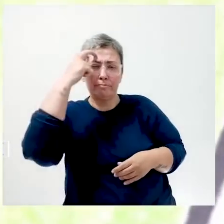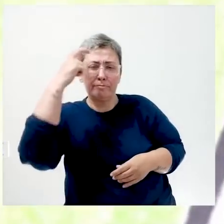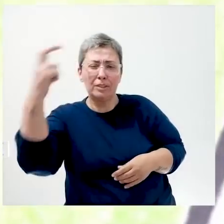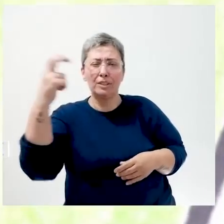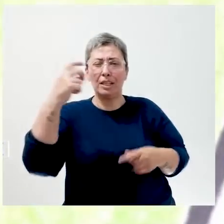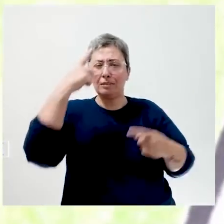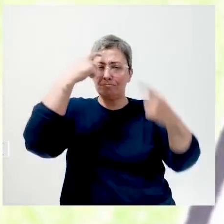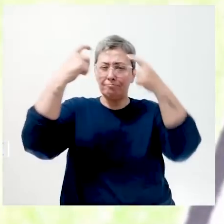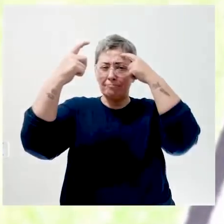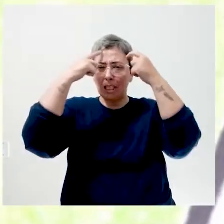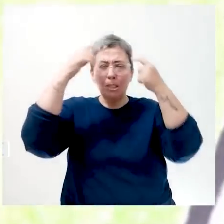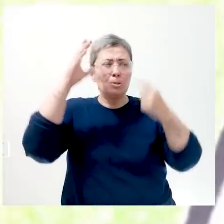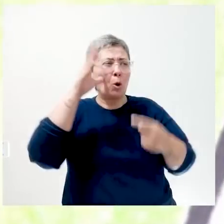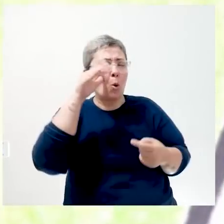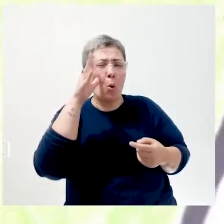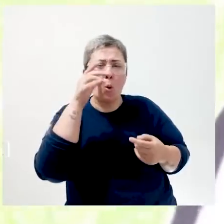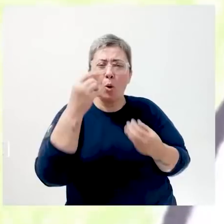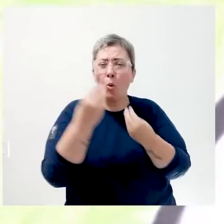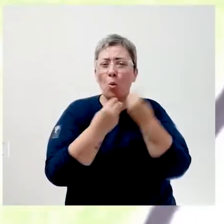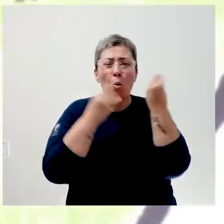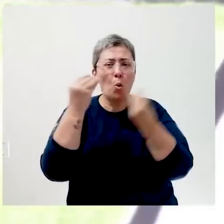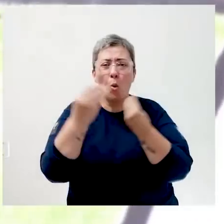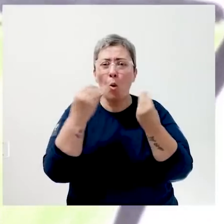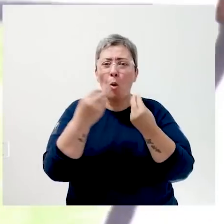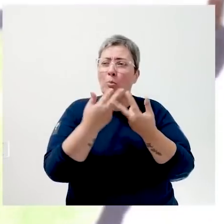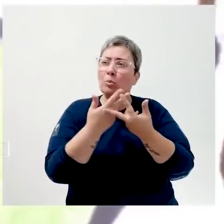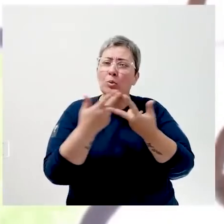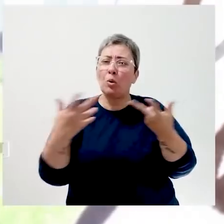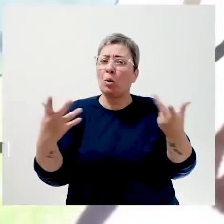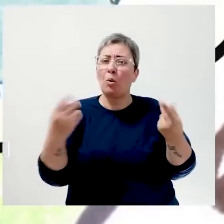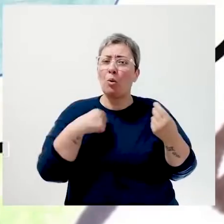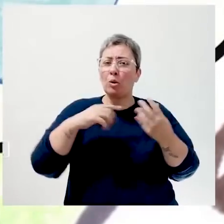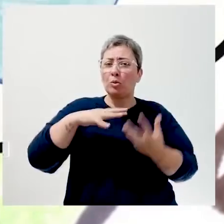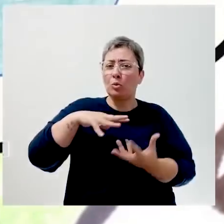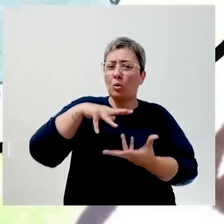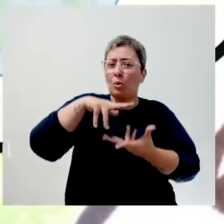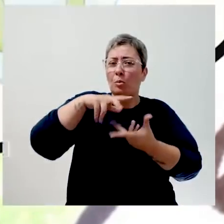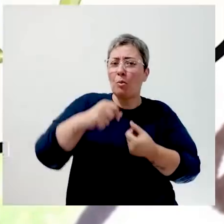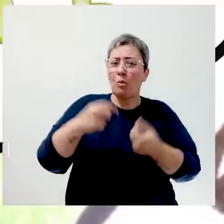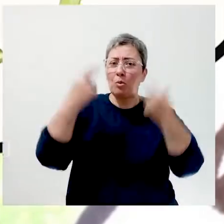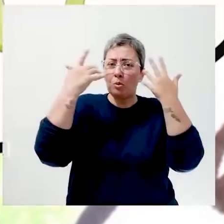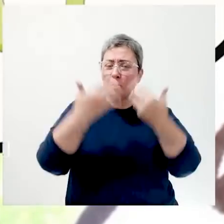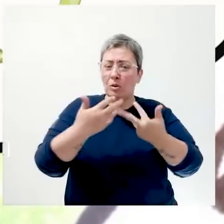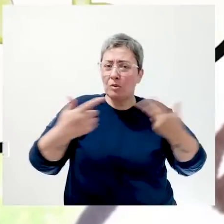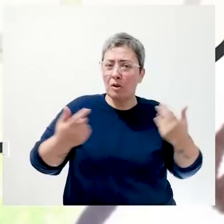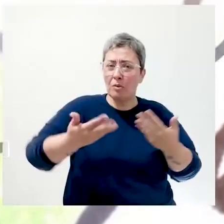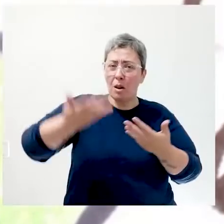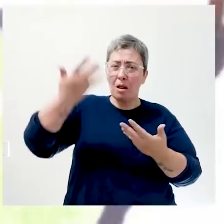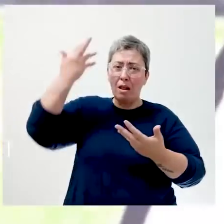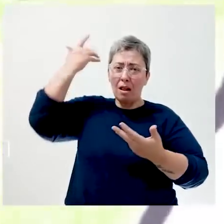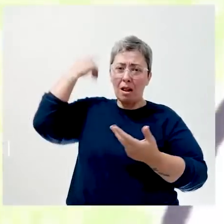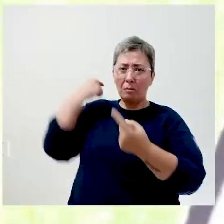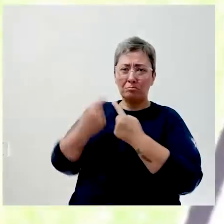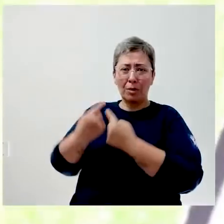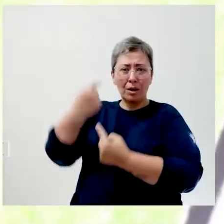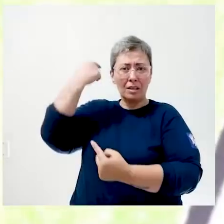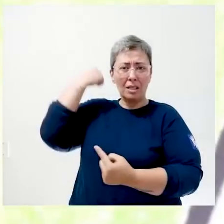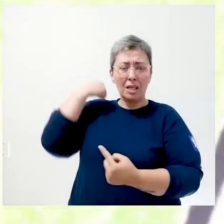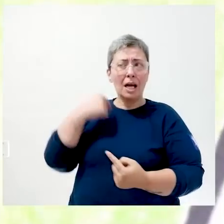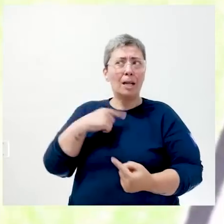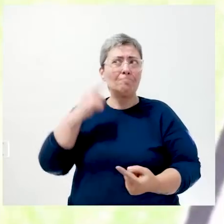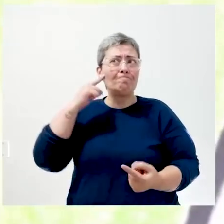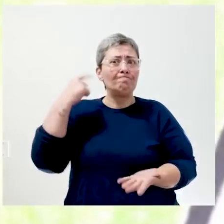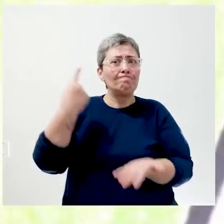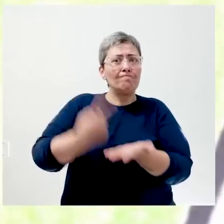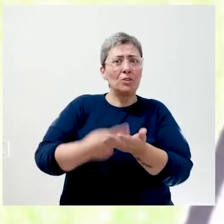e criativa. Tinha muita curiosidade em saber como eram as coisas, o mundo e os seres vivos no passado. Por isso, ela